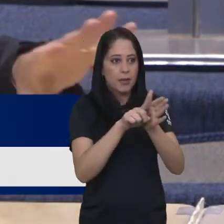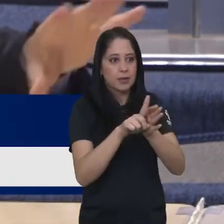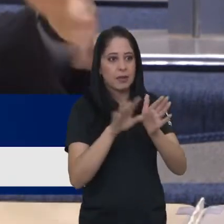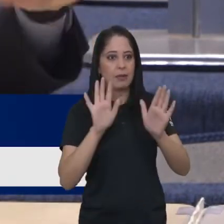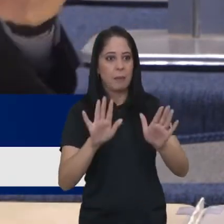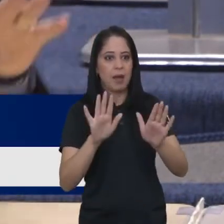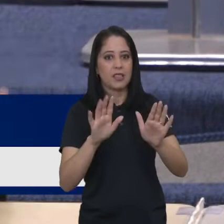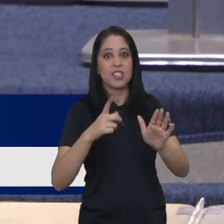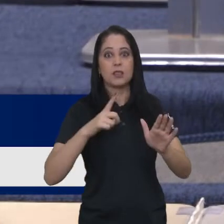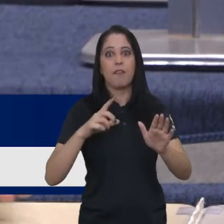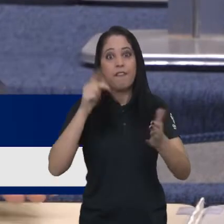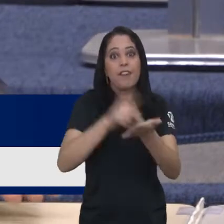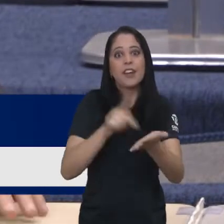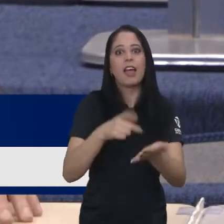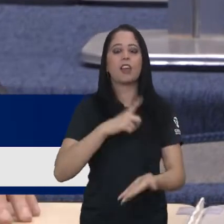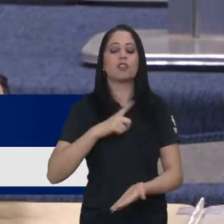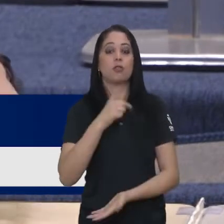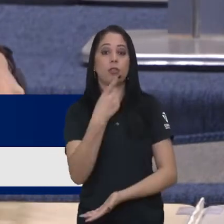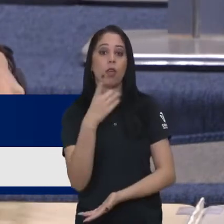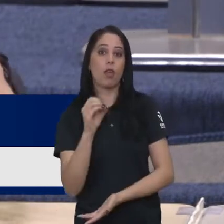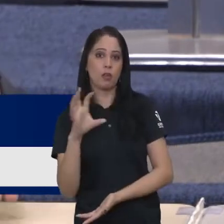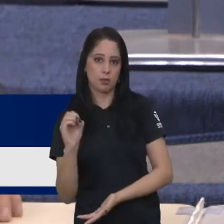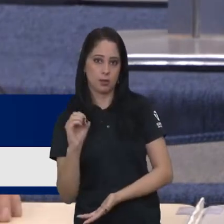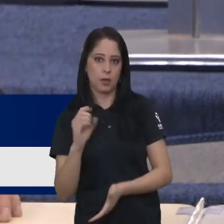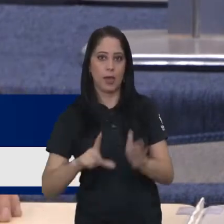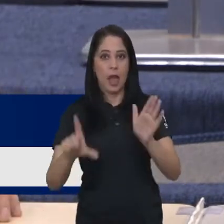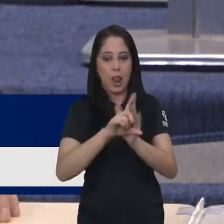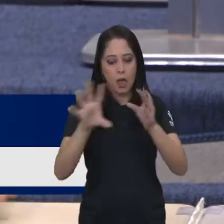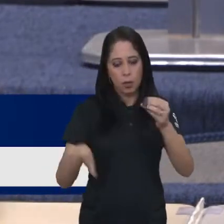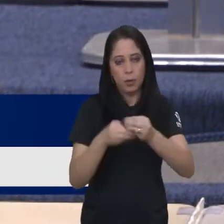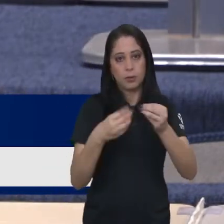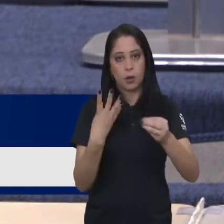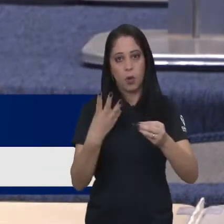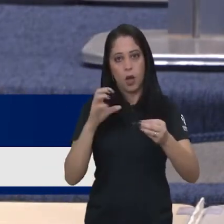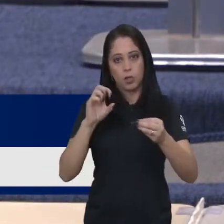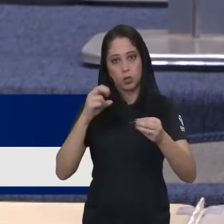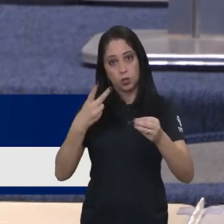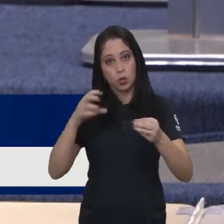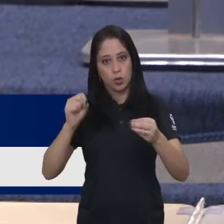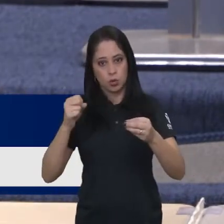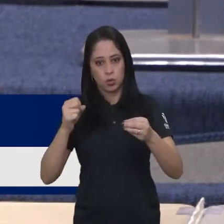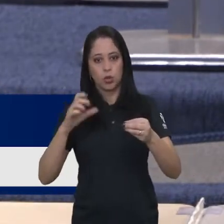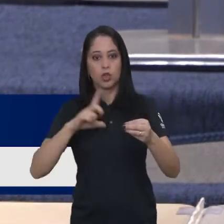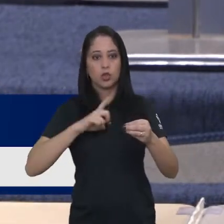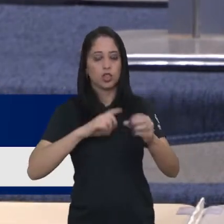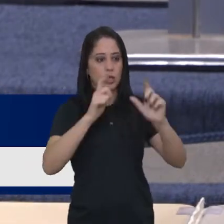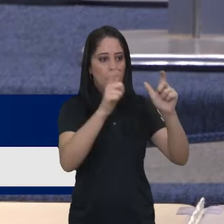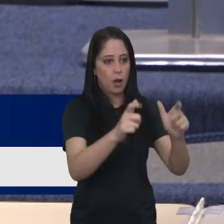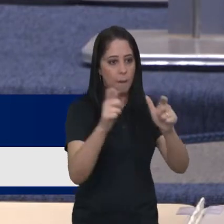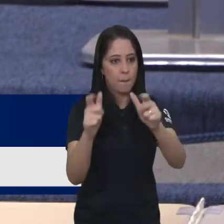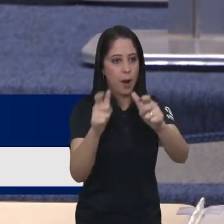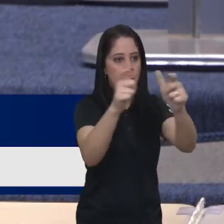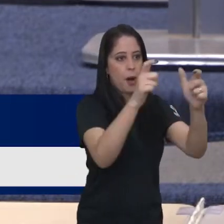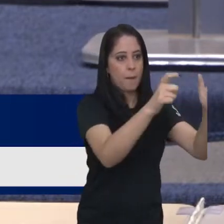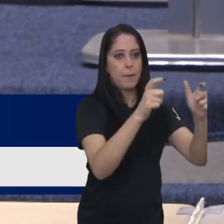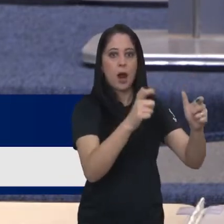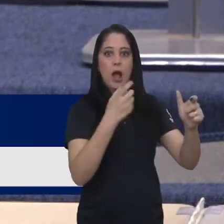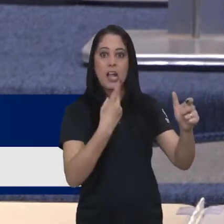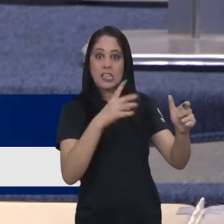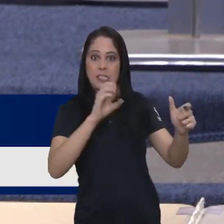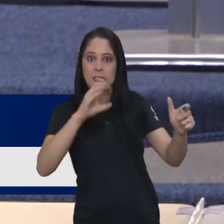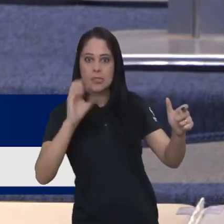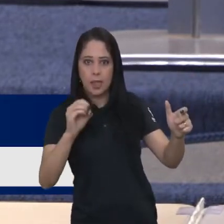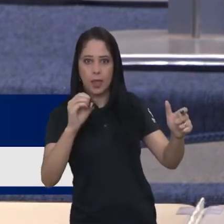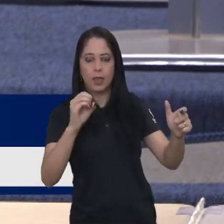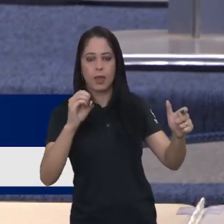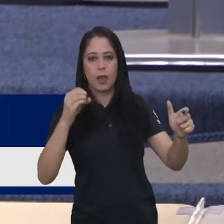mais os 6, NAI. pela lei complementar 428, a gente tinha 100 núcleos já delimitados, onde a gente tinha início, meio e fim. A